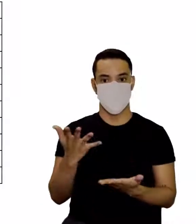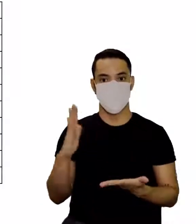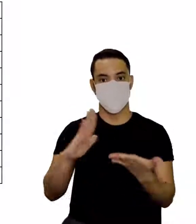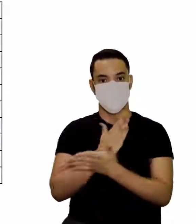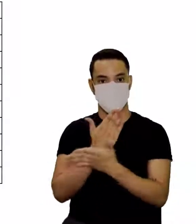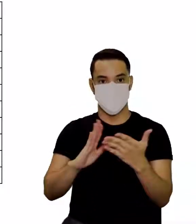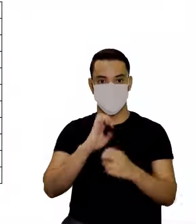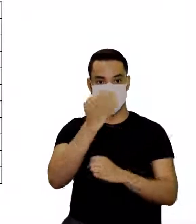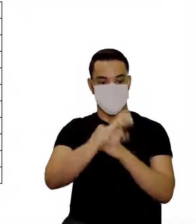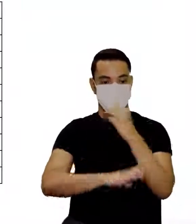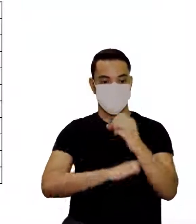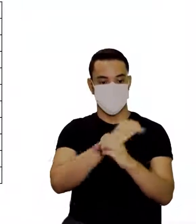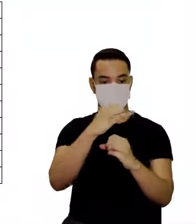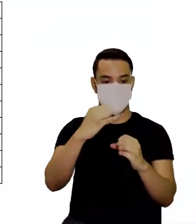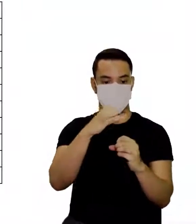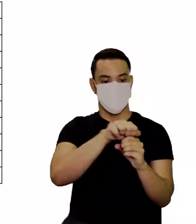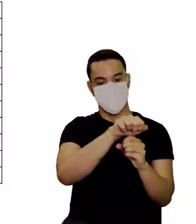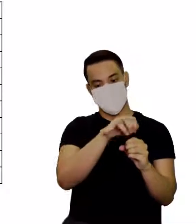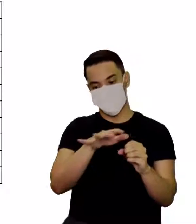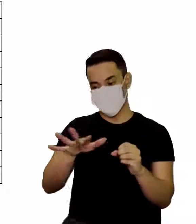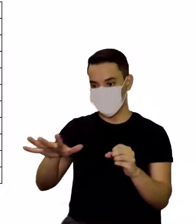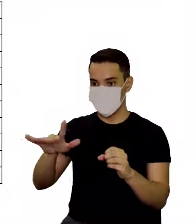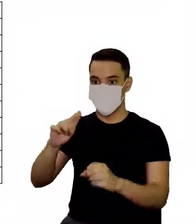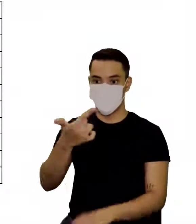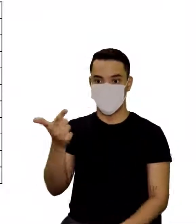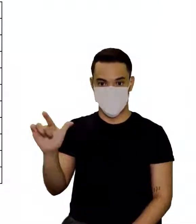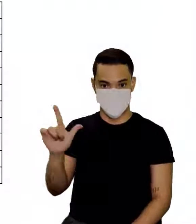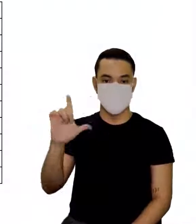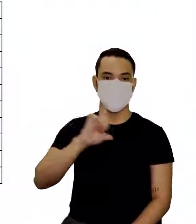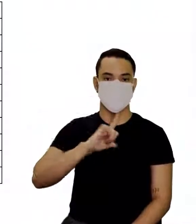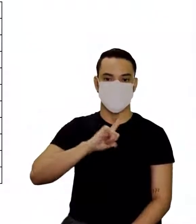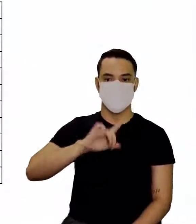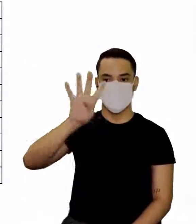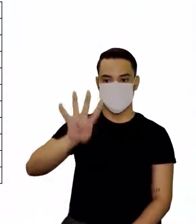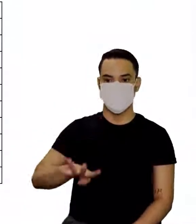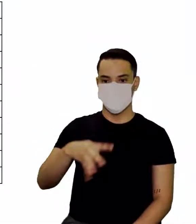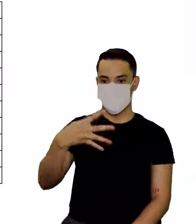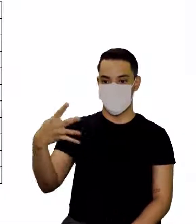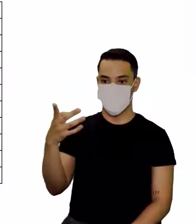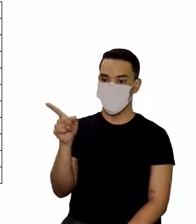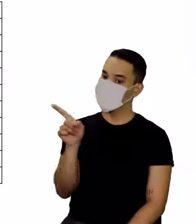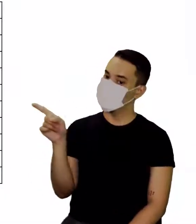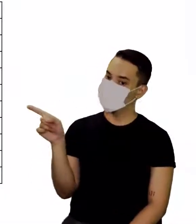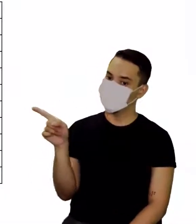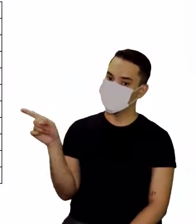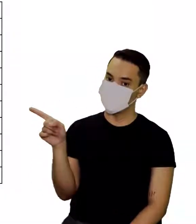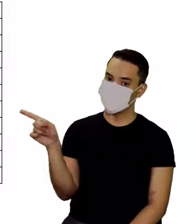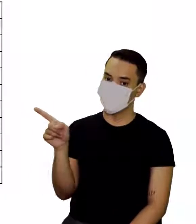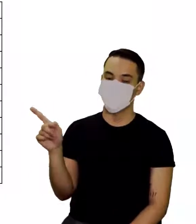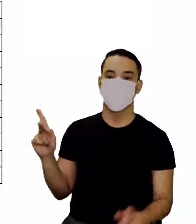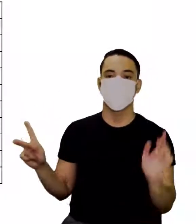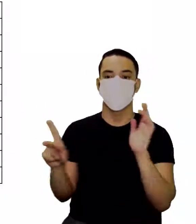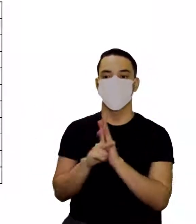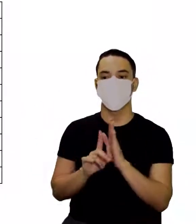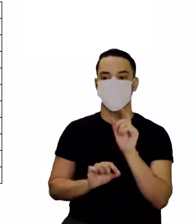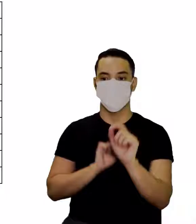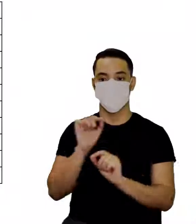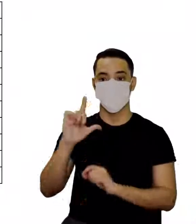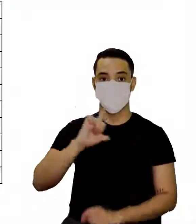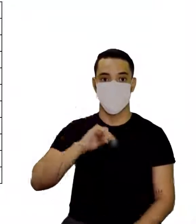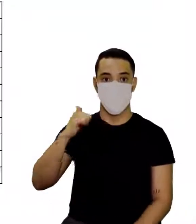o outro, certo? E aqui nós temos uma tabela triboelétrica que fala é aquele que tem